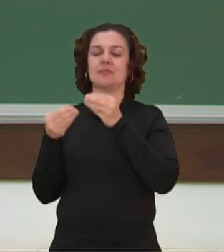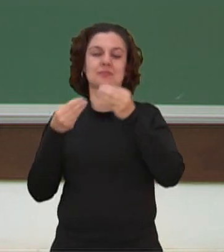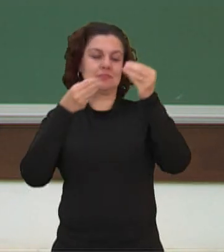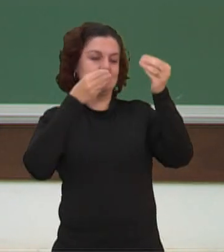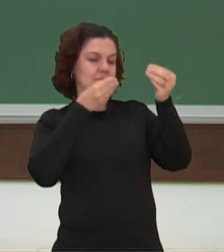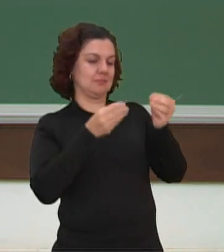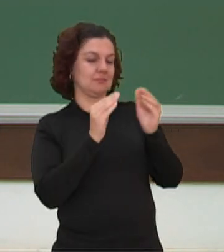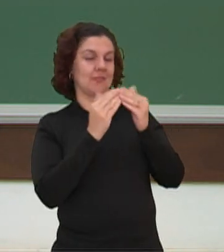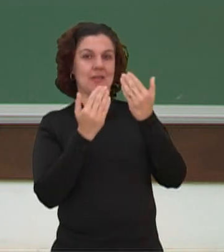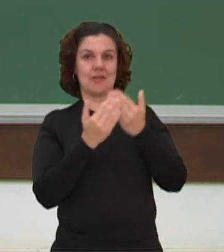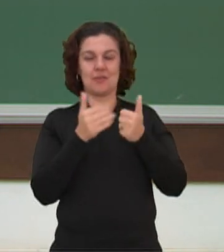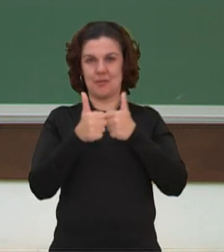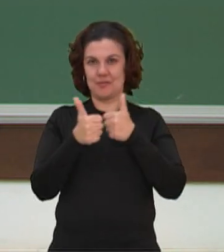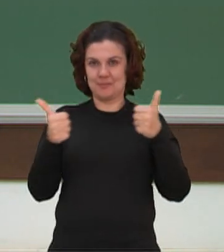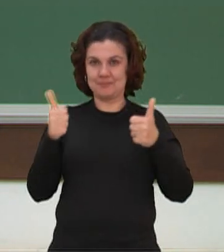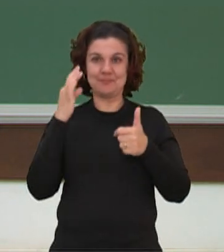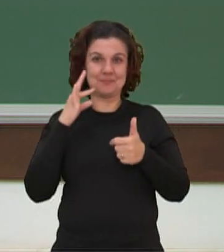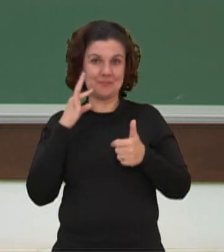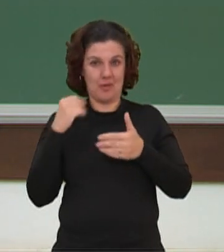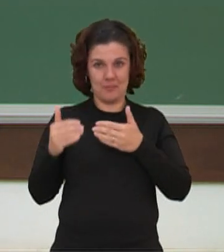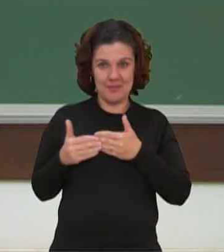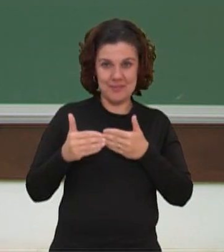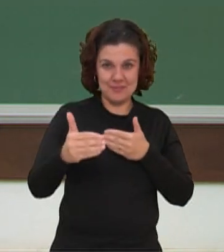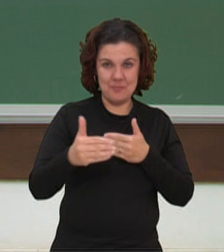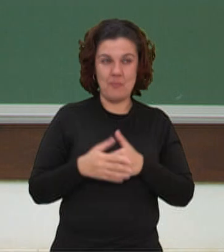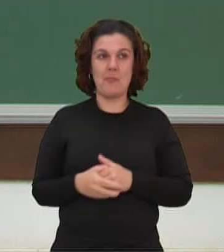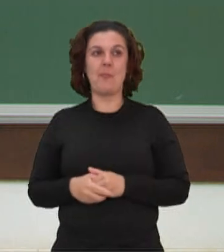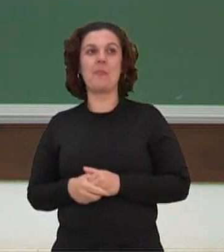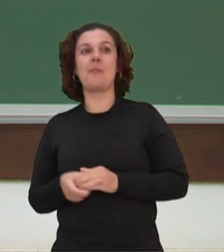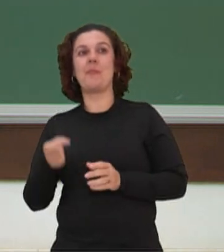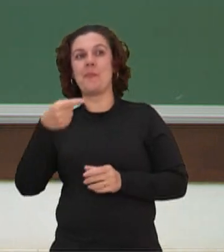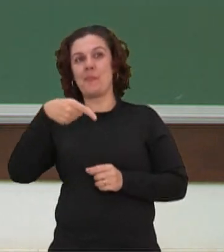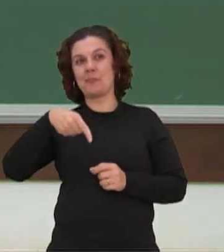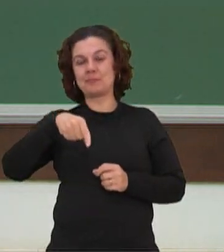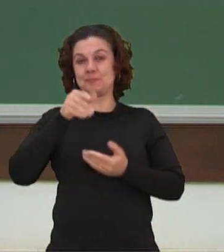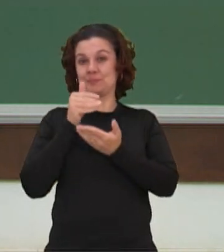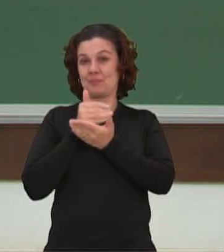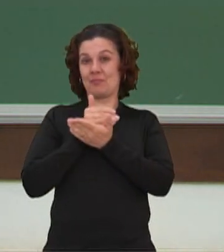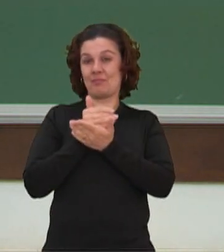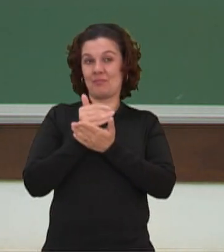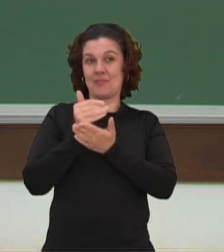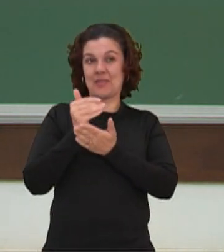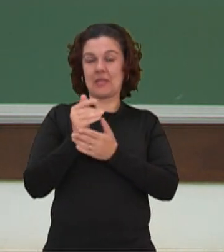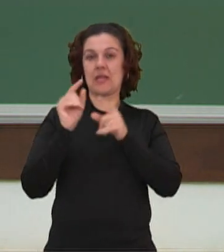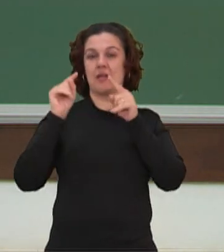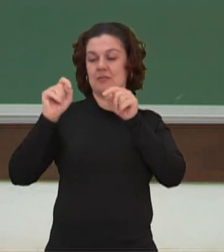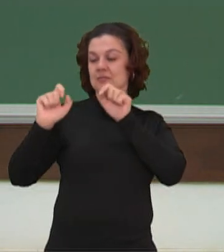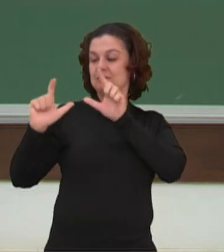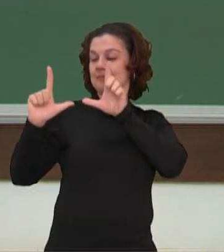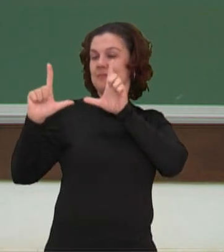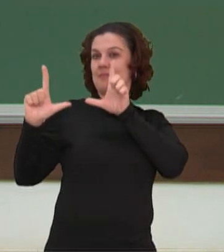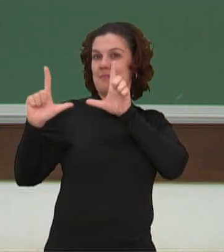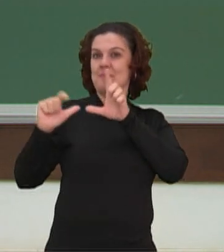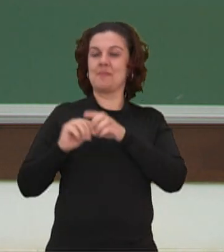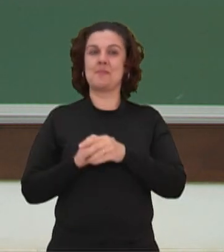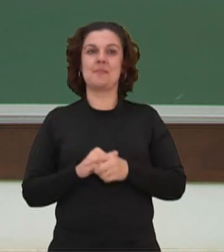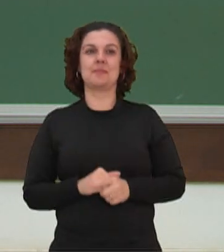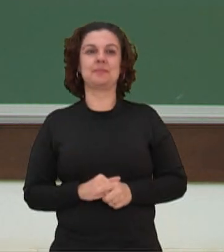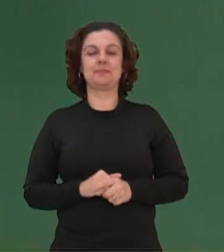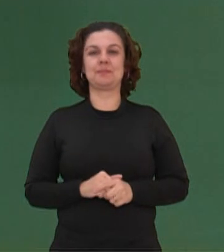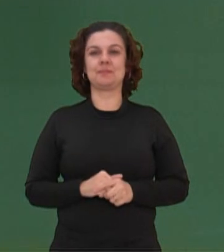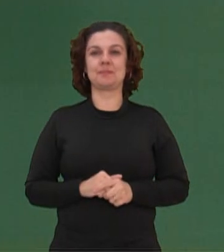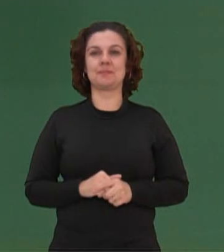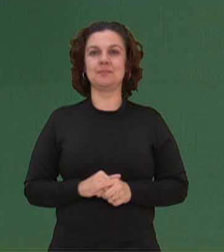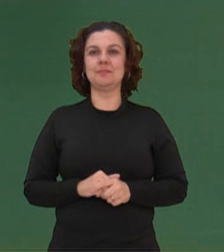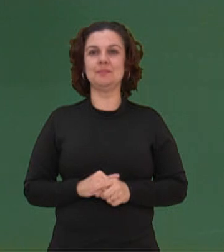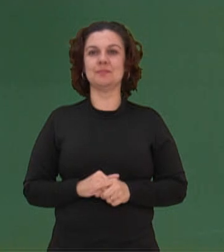na escola. Legal? Podemos continuar? Então, para começar a aula de hoje, essa imagem, dê uma olhada nela.